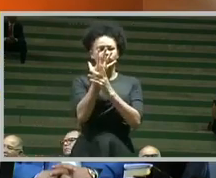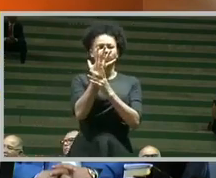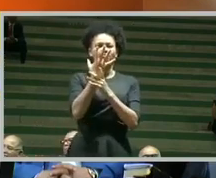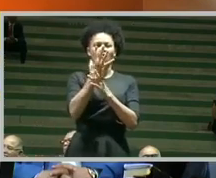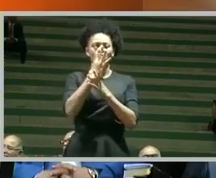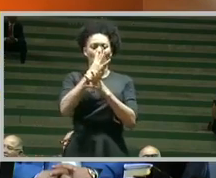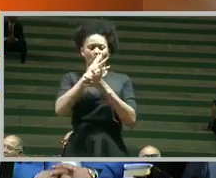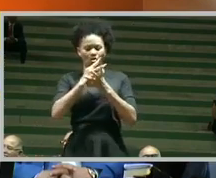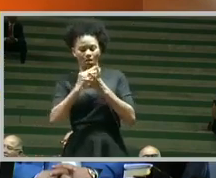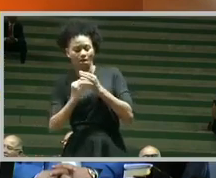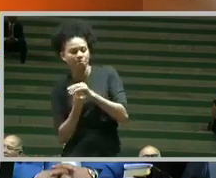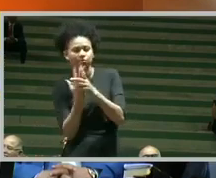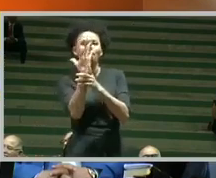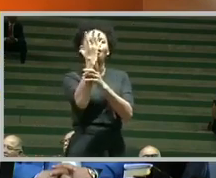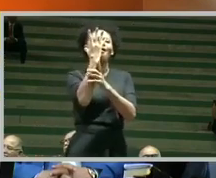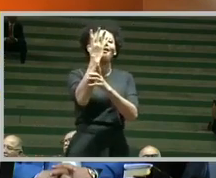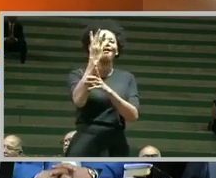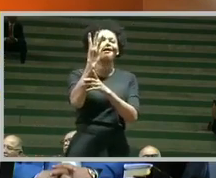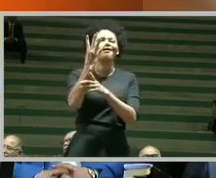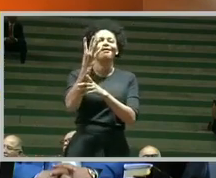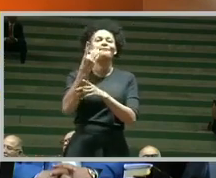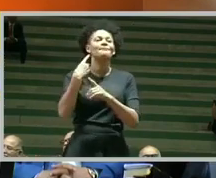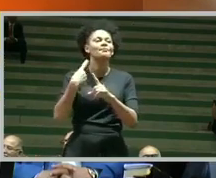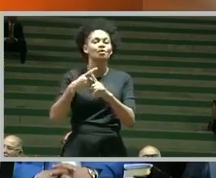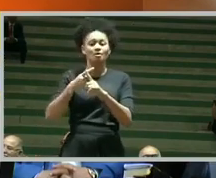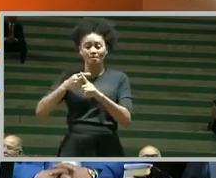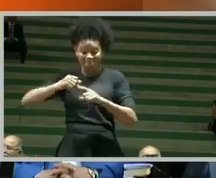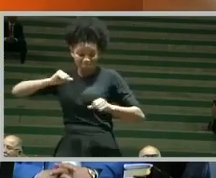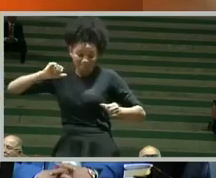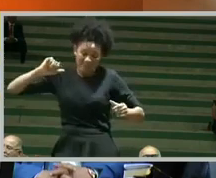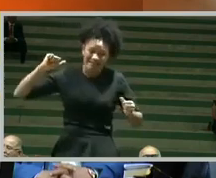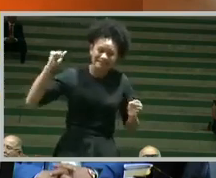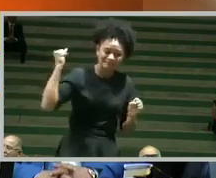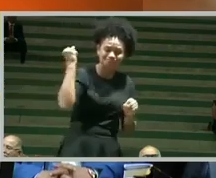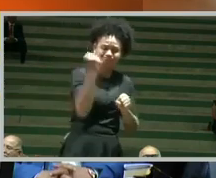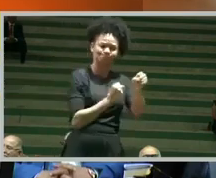cinzas. Por quê? Para matar a igreja.